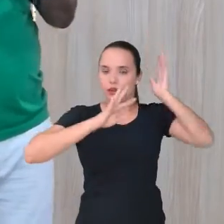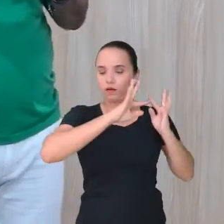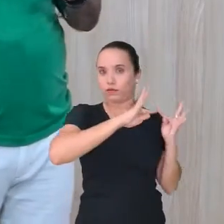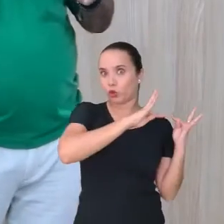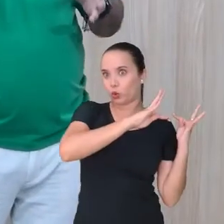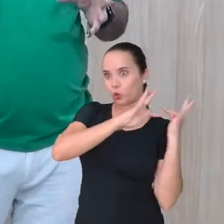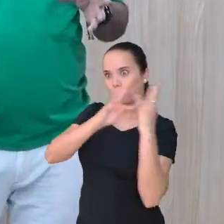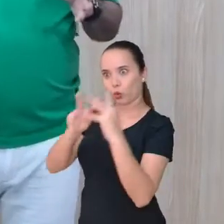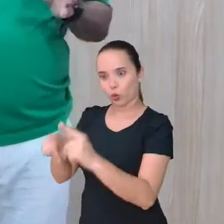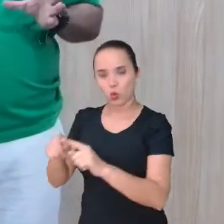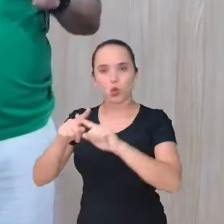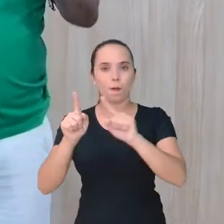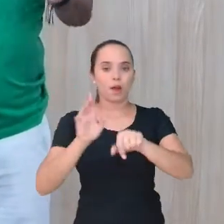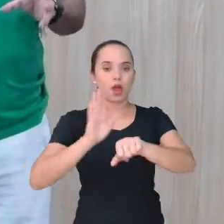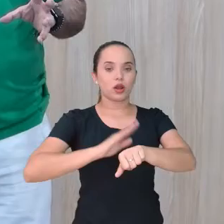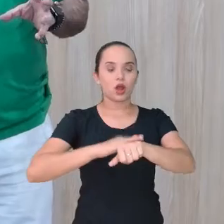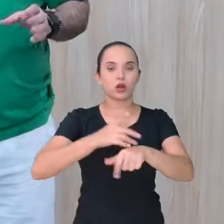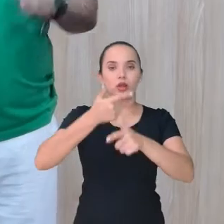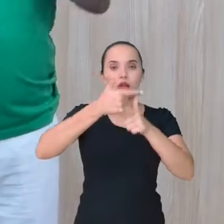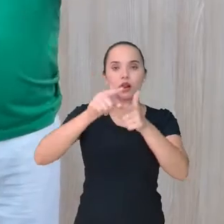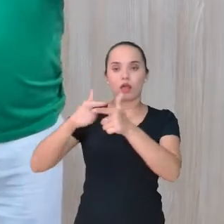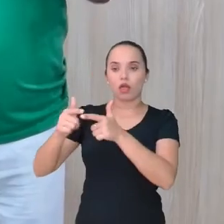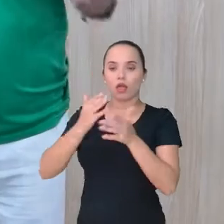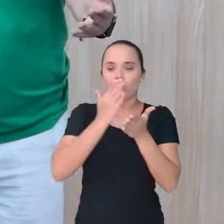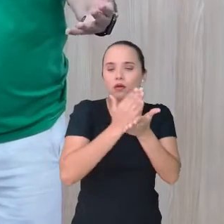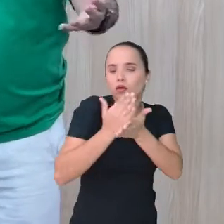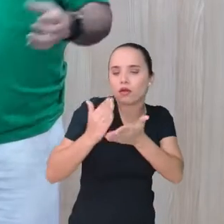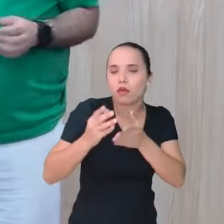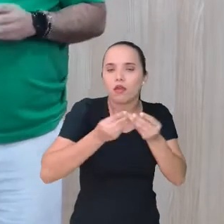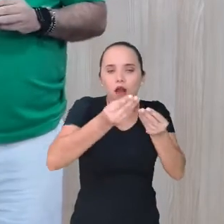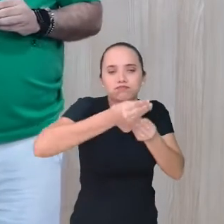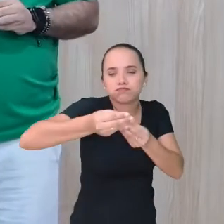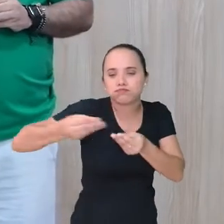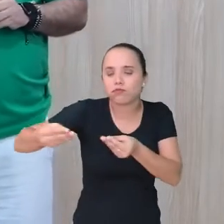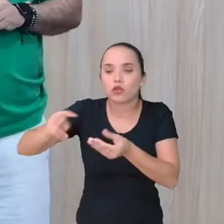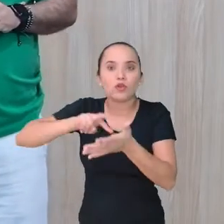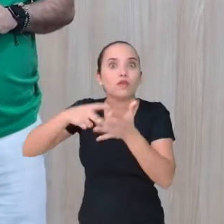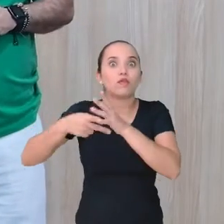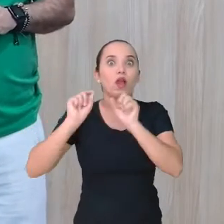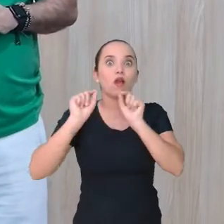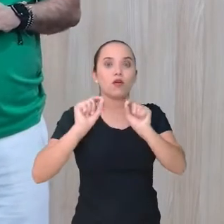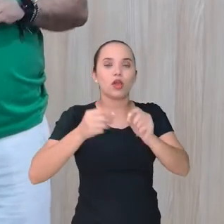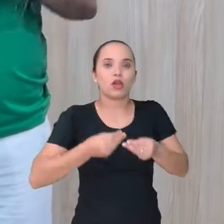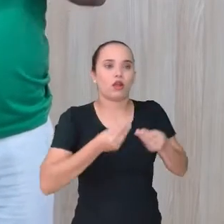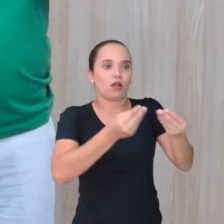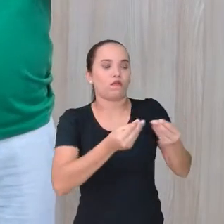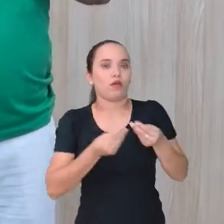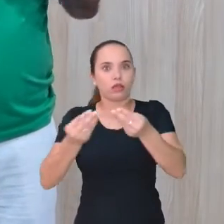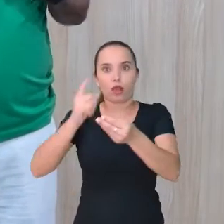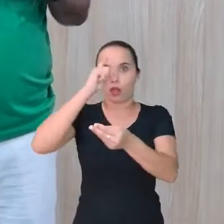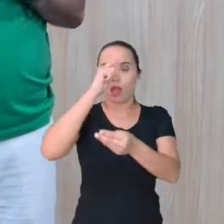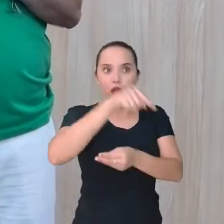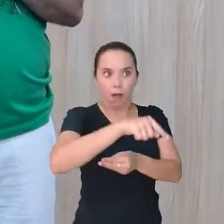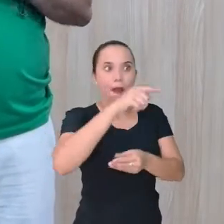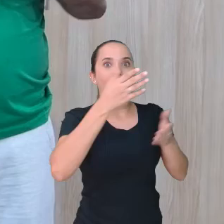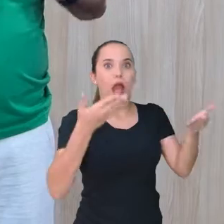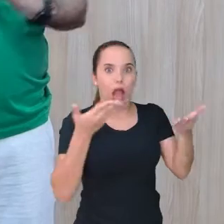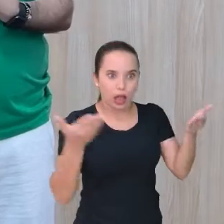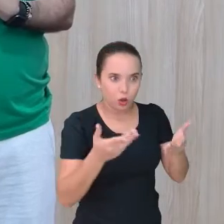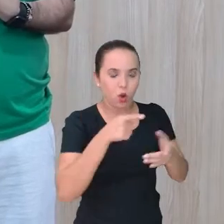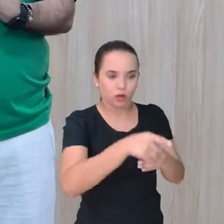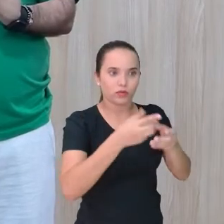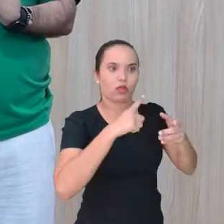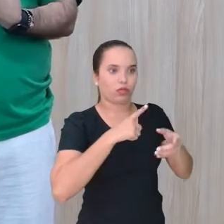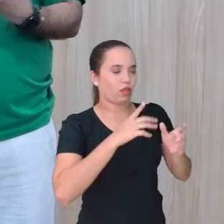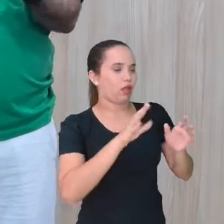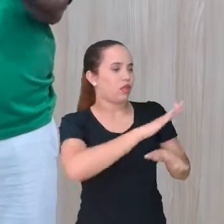para colocar ali nobres administrando, ele estava dando poder àqueles nobres, né? Então ele contribuiu para a